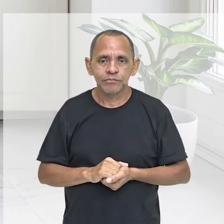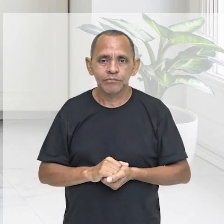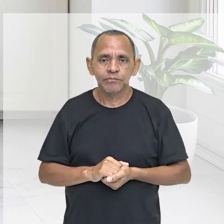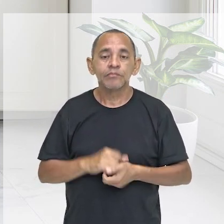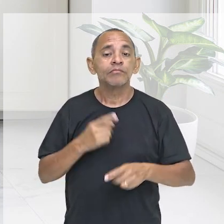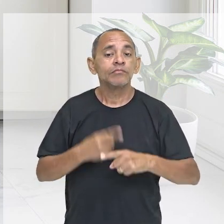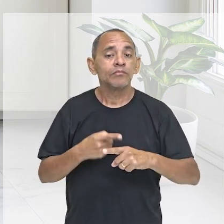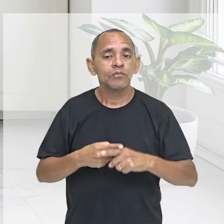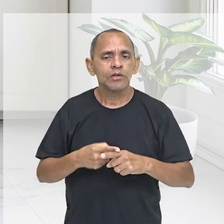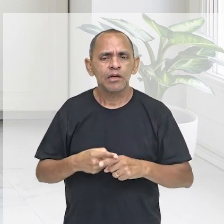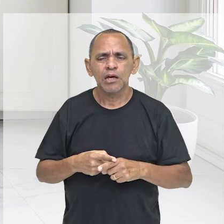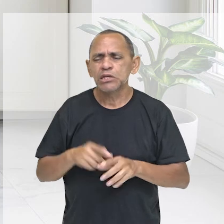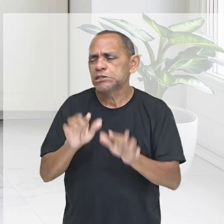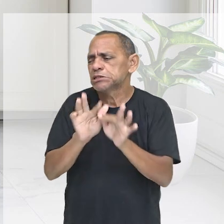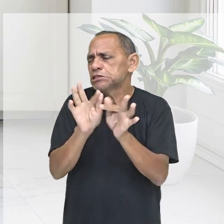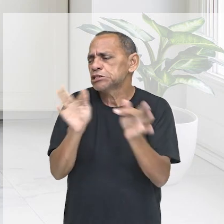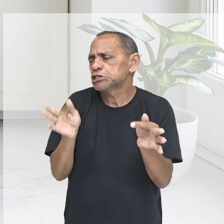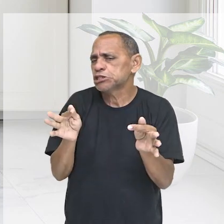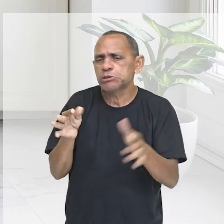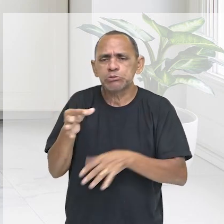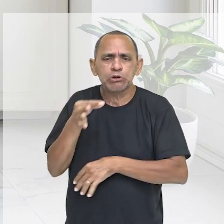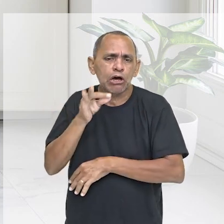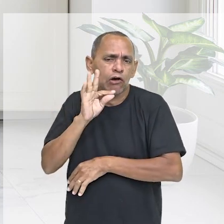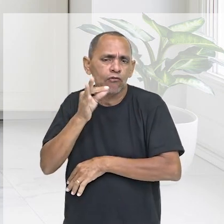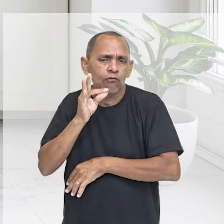tomar um café,